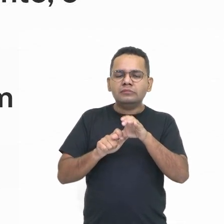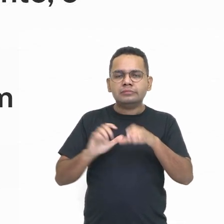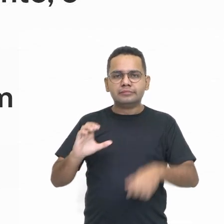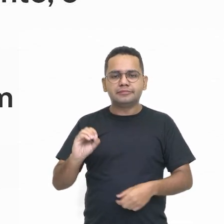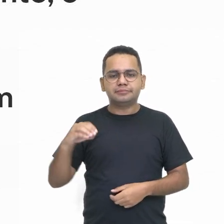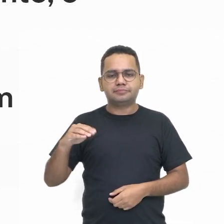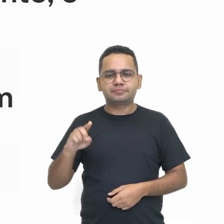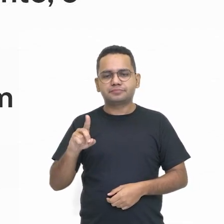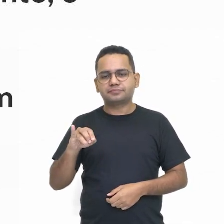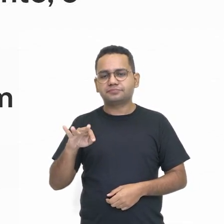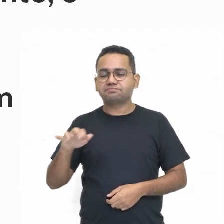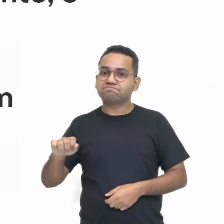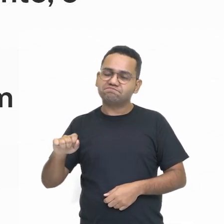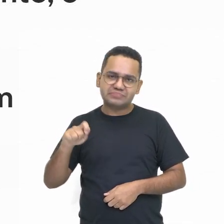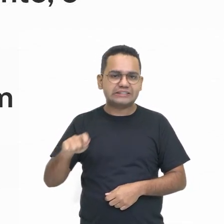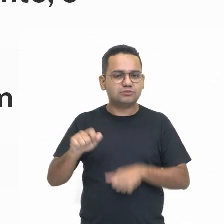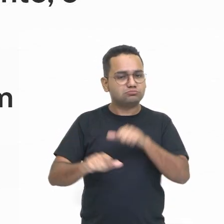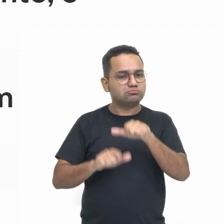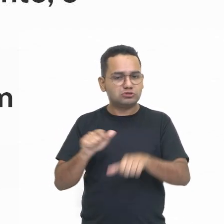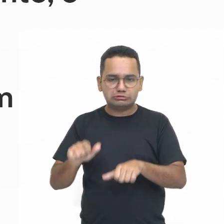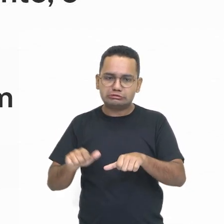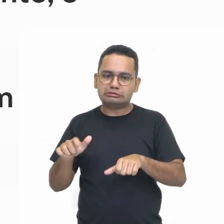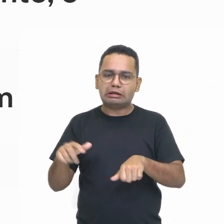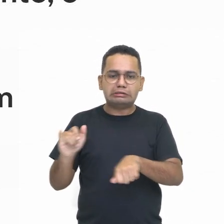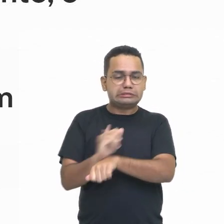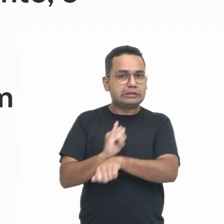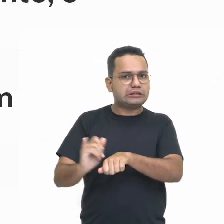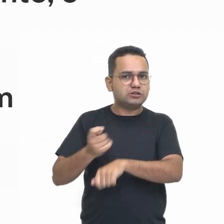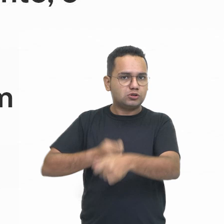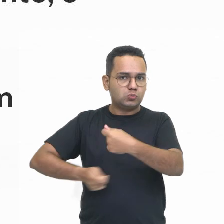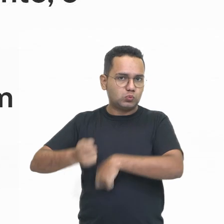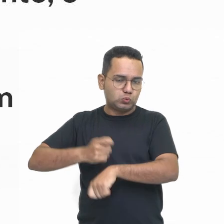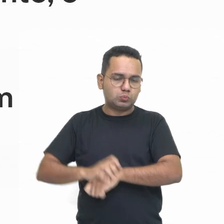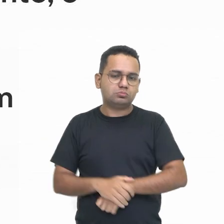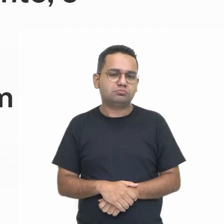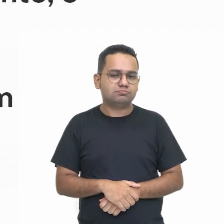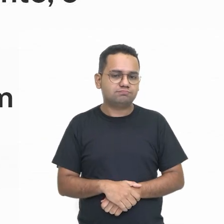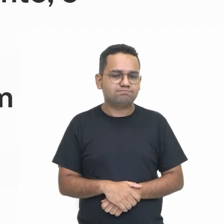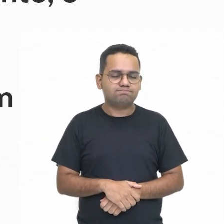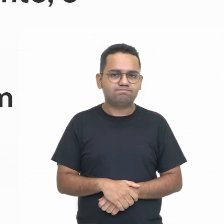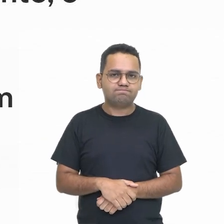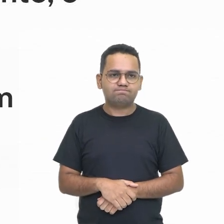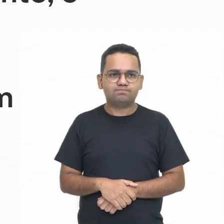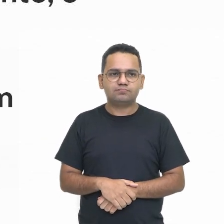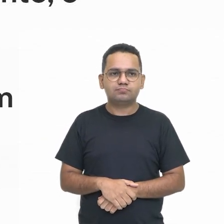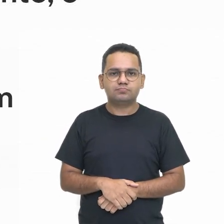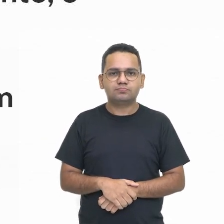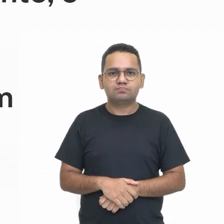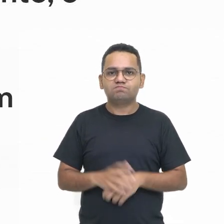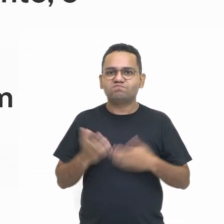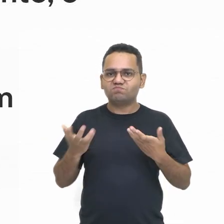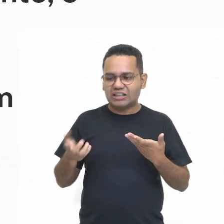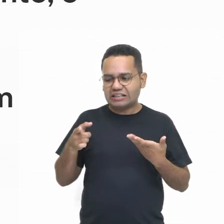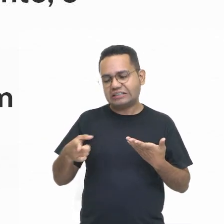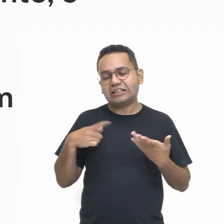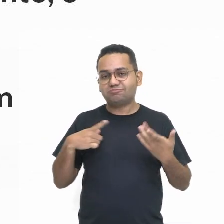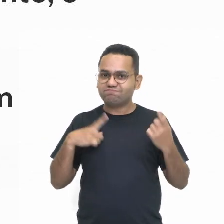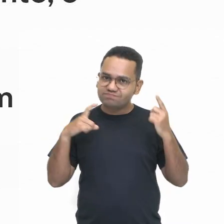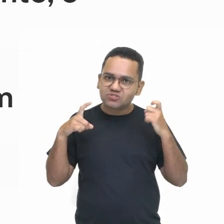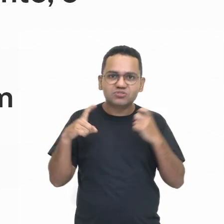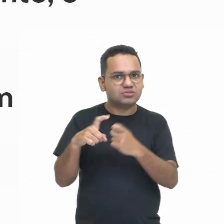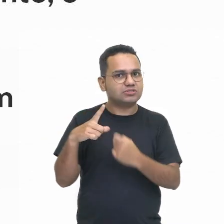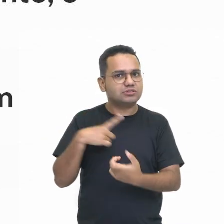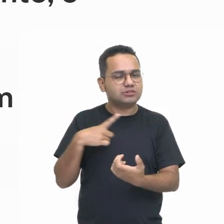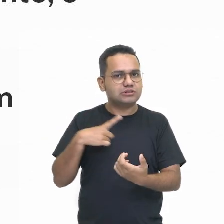diversificar a sua matriz econômica. Então, o Brasil, nos dias atuais, ele ainda tem essa complicação, né,